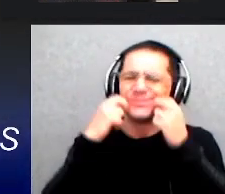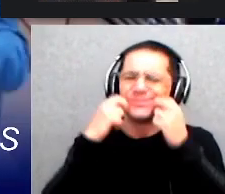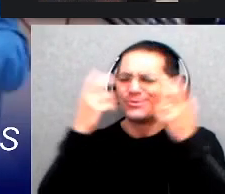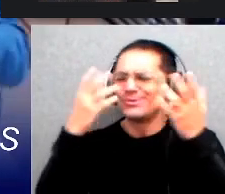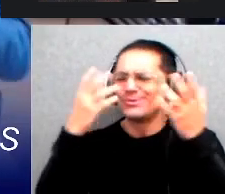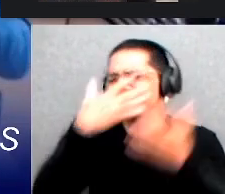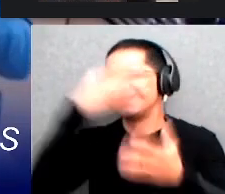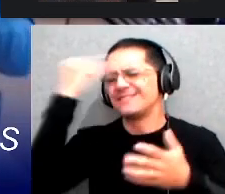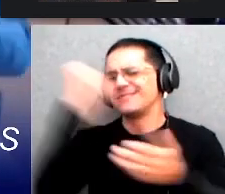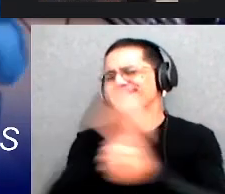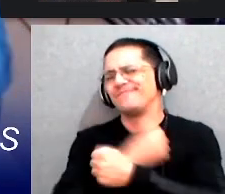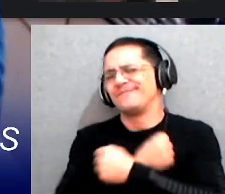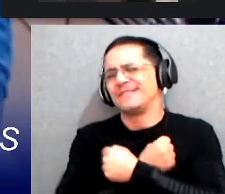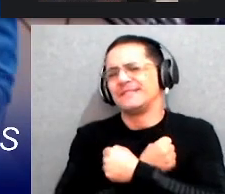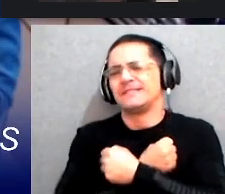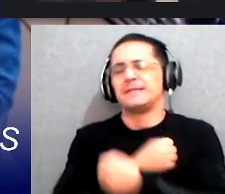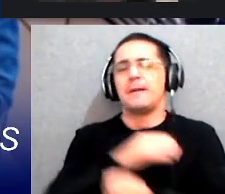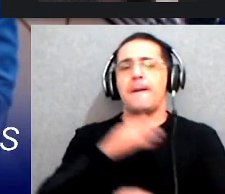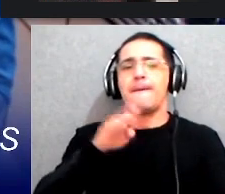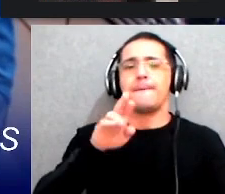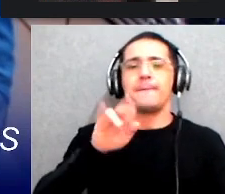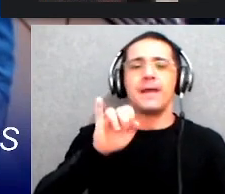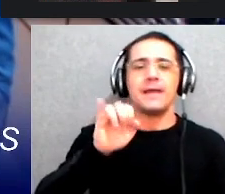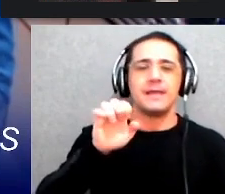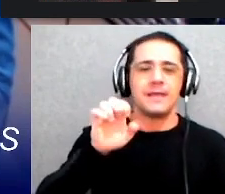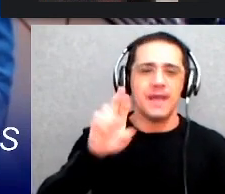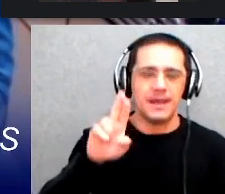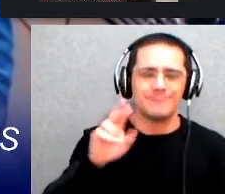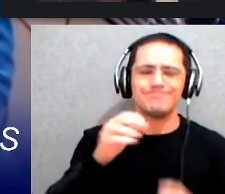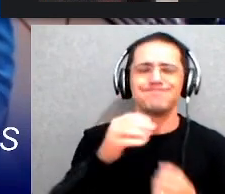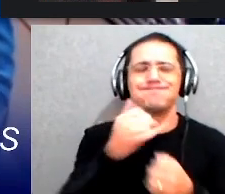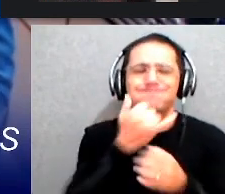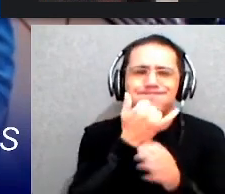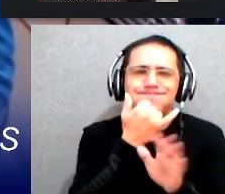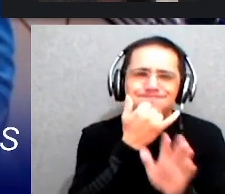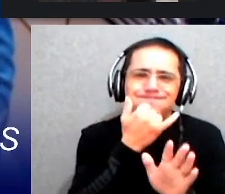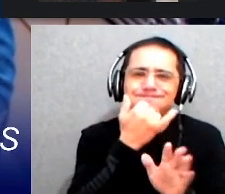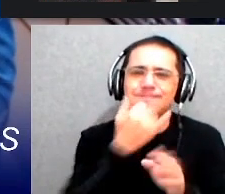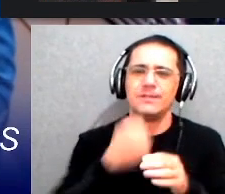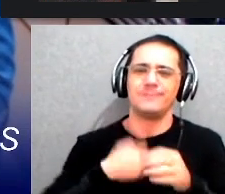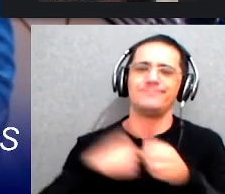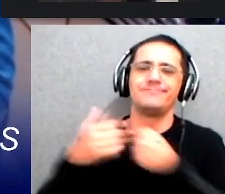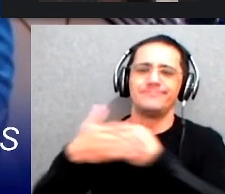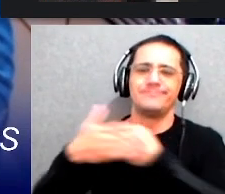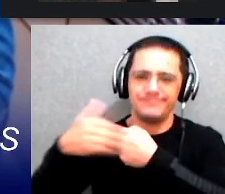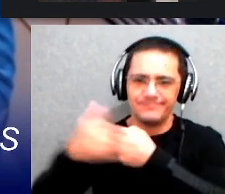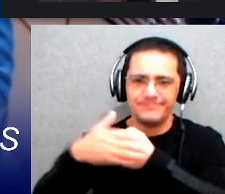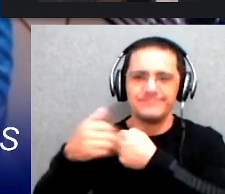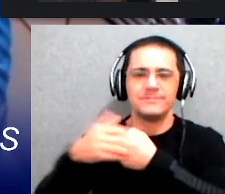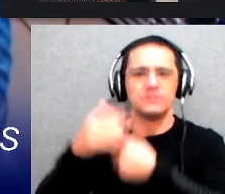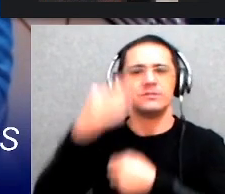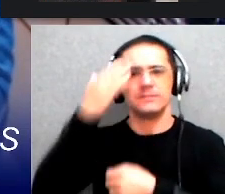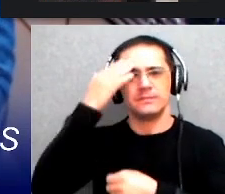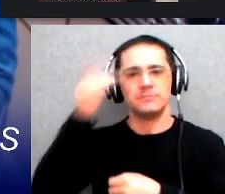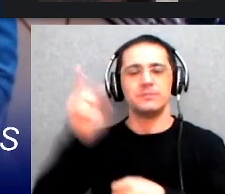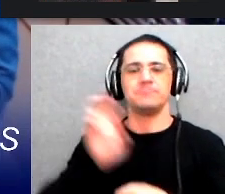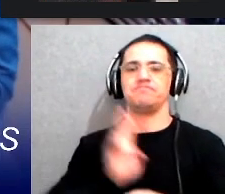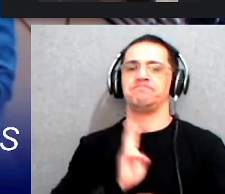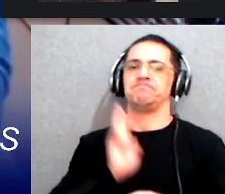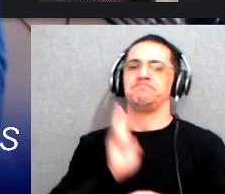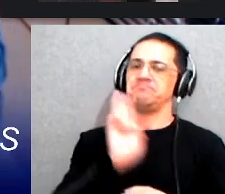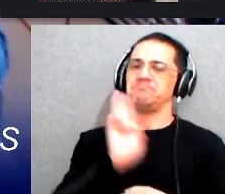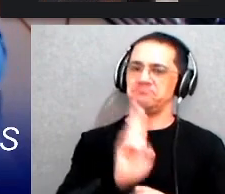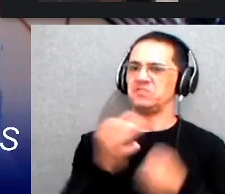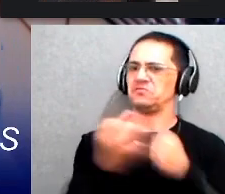Terrível. Assim, ó, Breyer, me perdoa, mas eu tenho muito carinho pelo Breyer. Eu acho que ele nos representa, é um grande advogado e ele